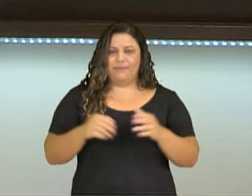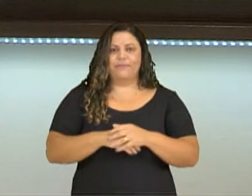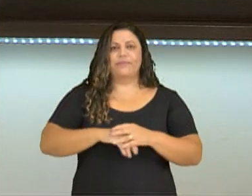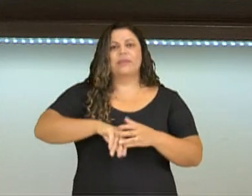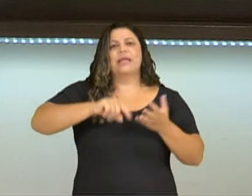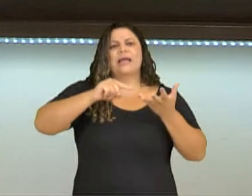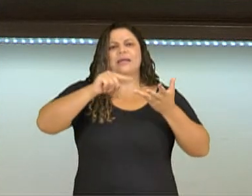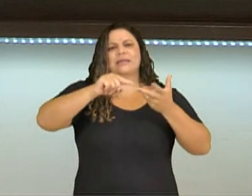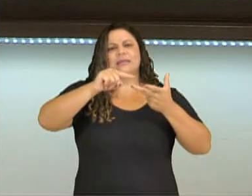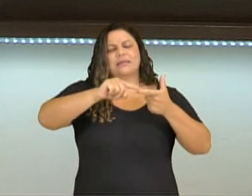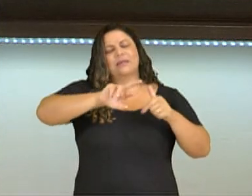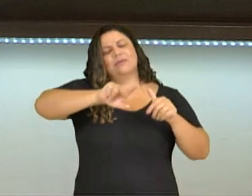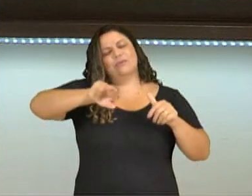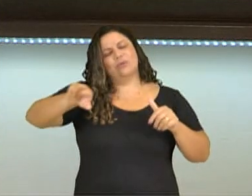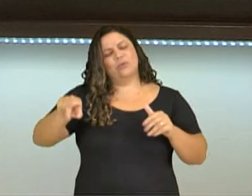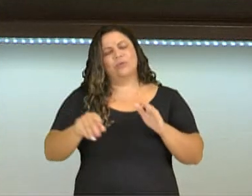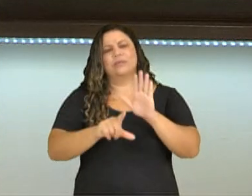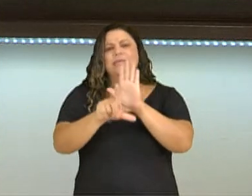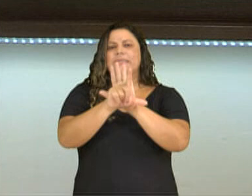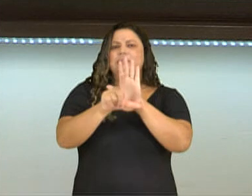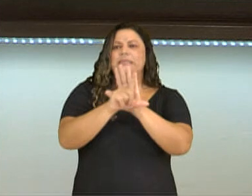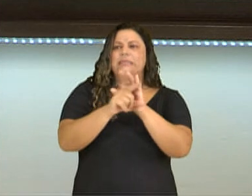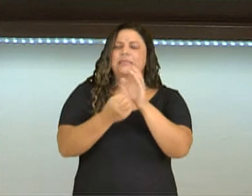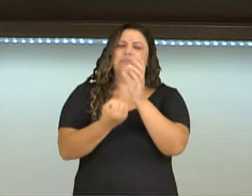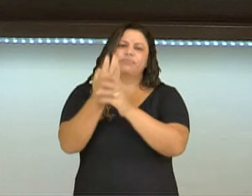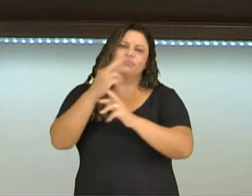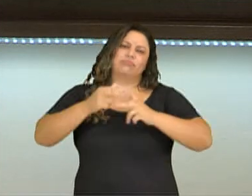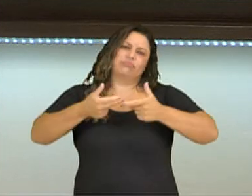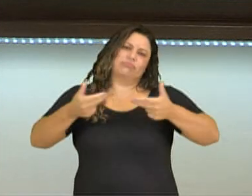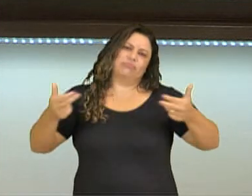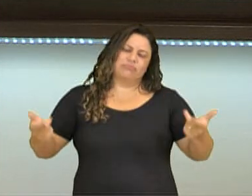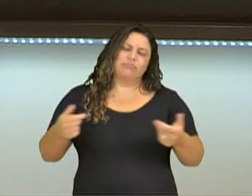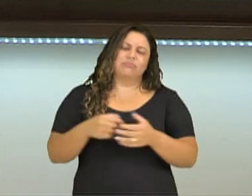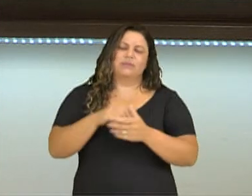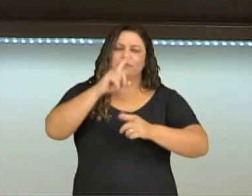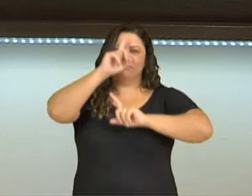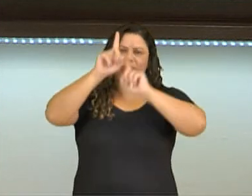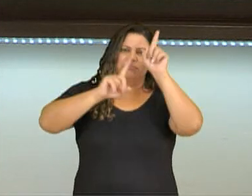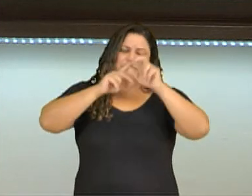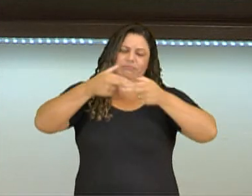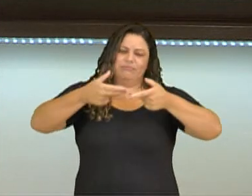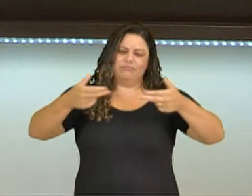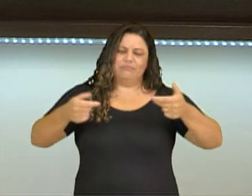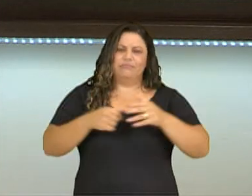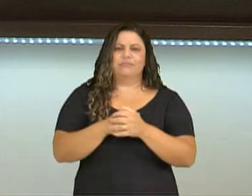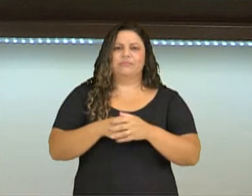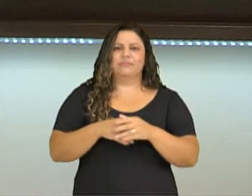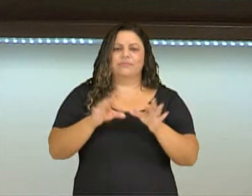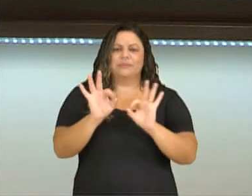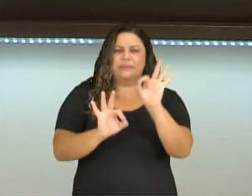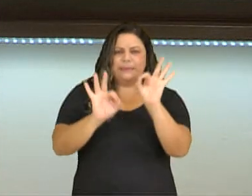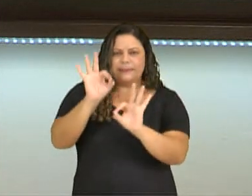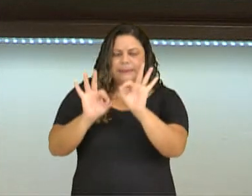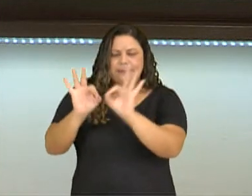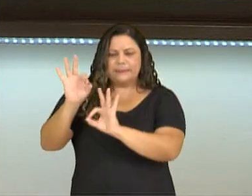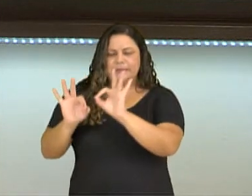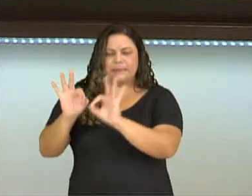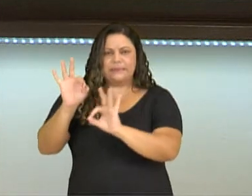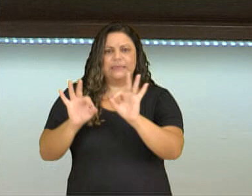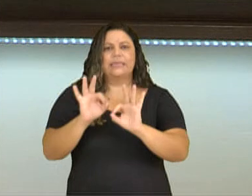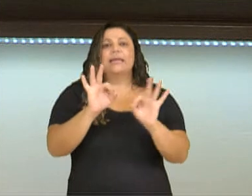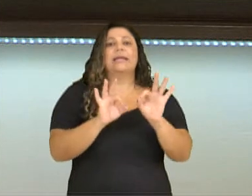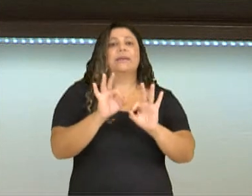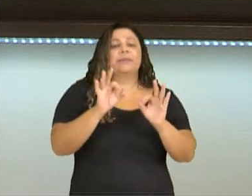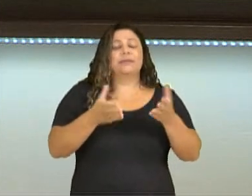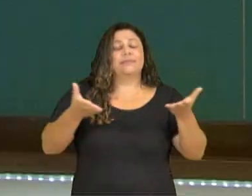leis que são criadas e recorrentemente aí revisitadas, reelaboradas. Provavelmente